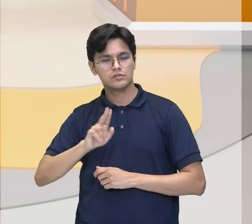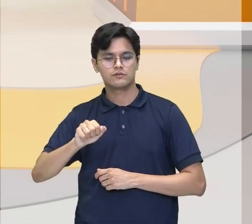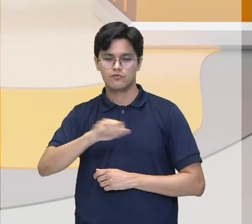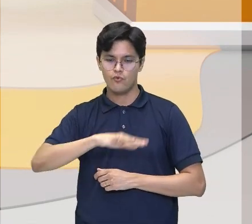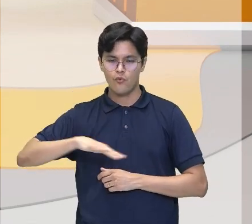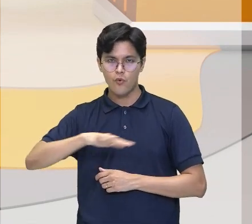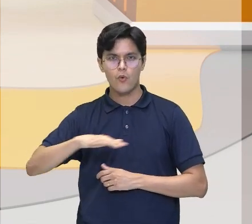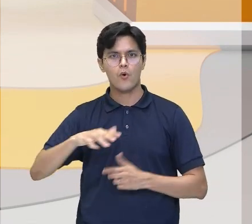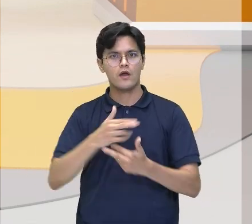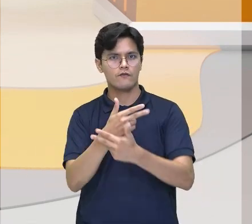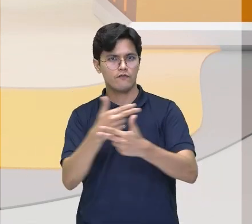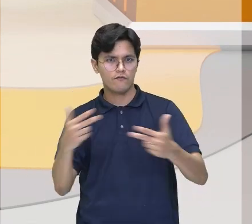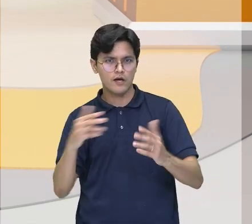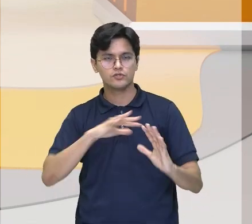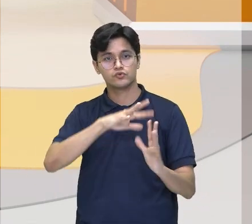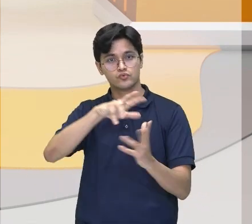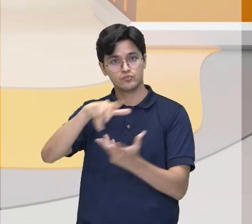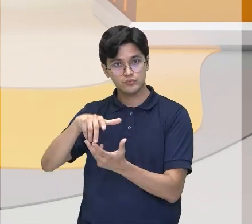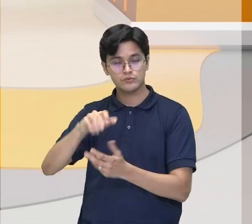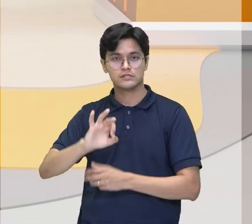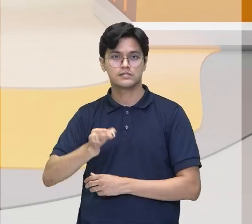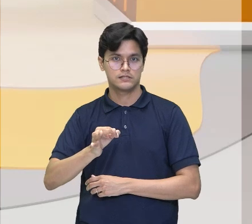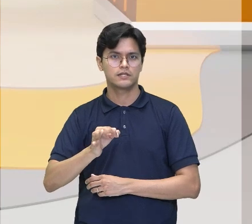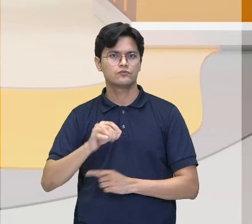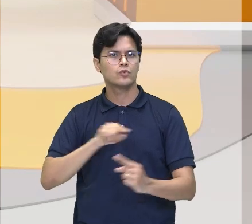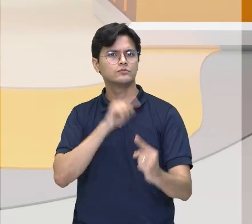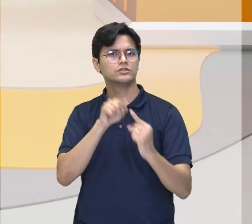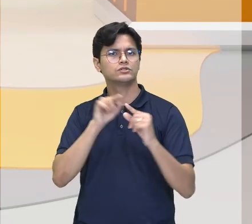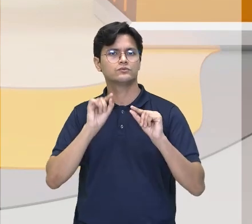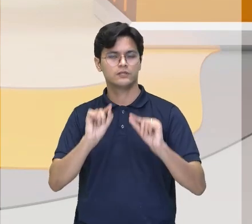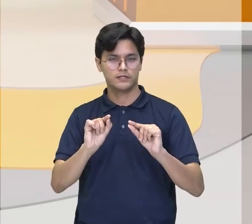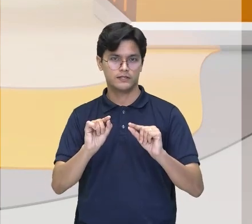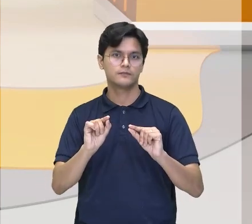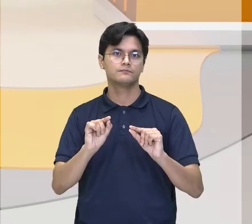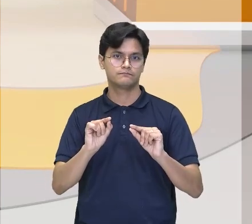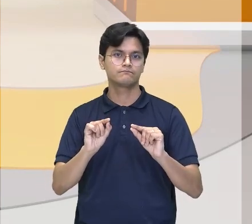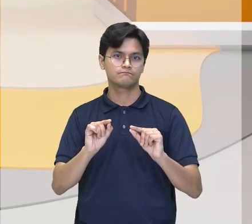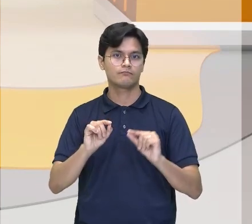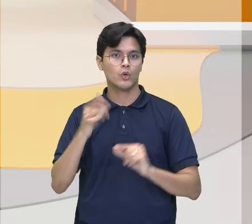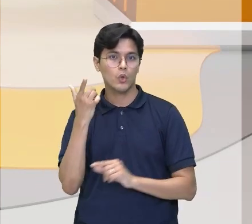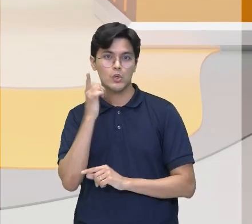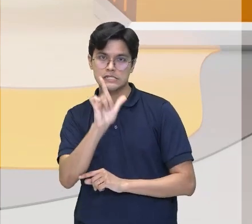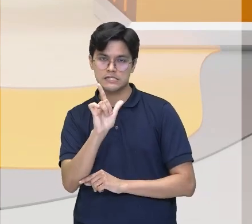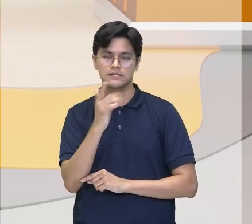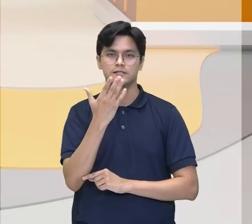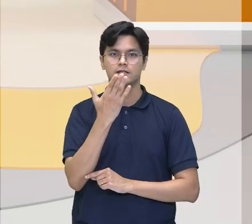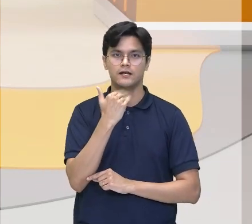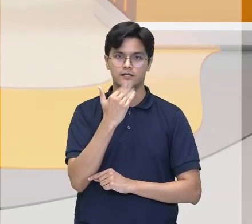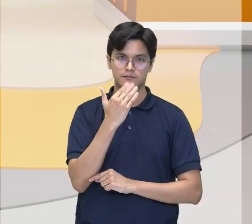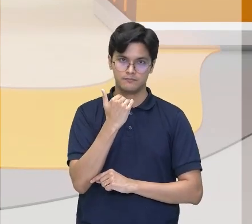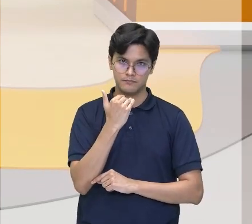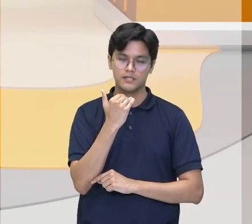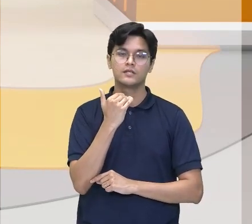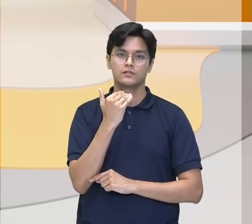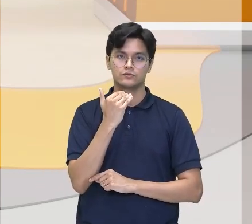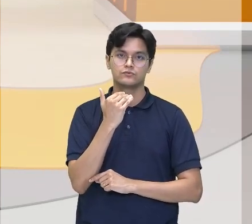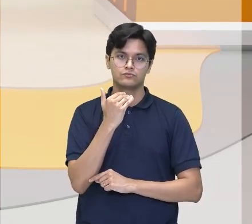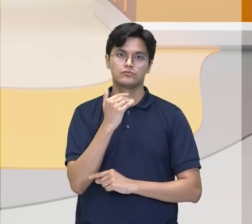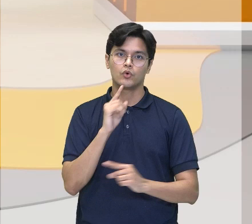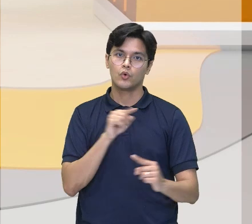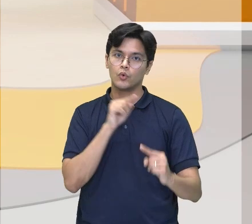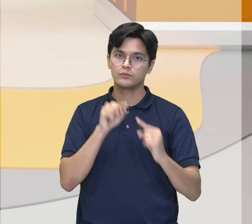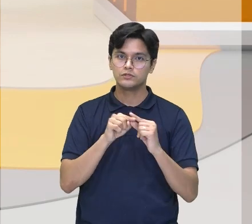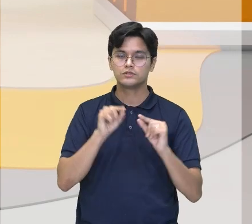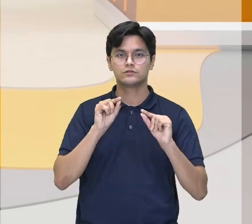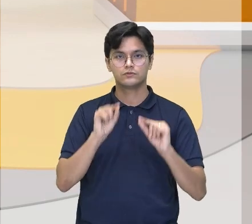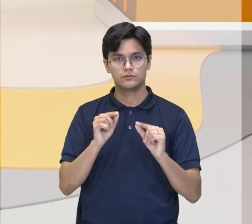do mundo, certo? E qual era o objetivo? Ter alimentos para a manutenção